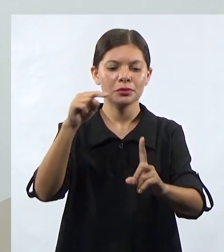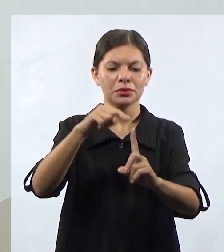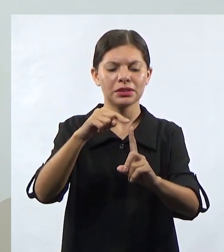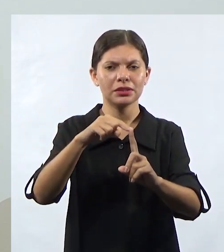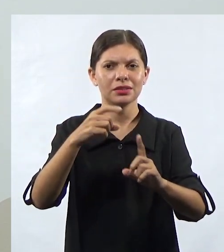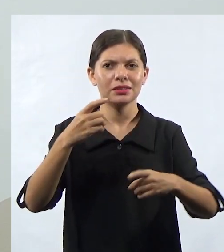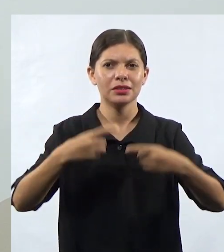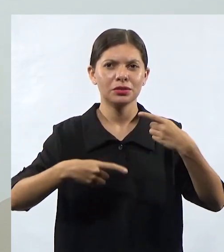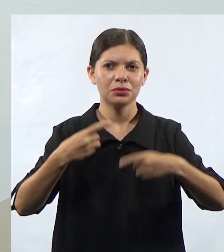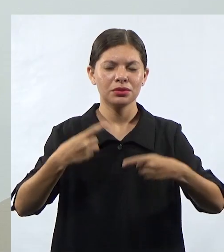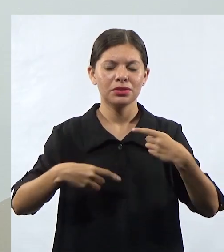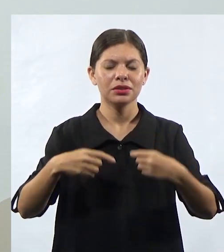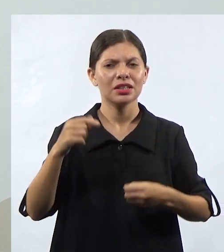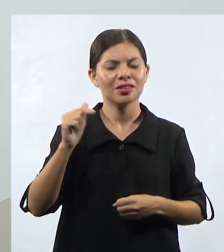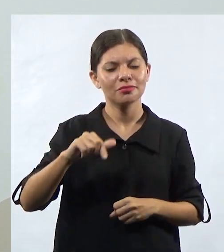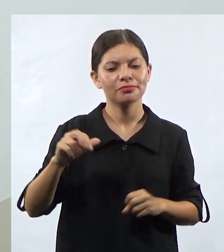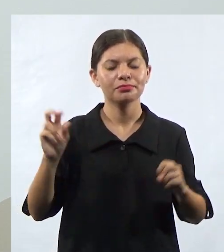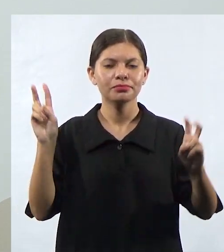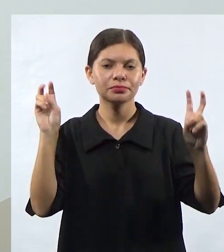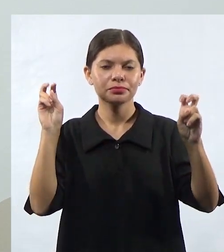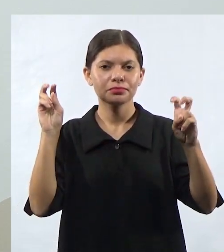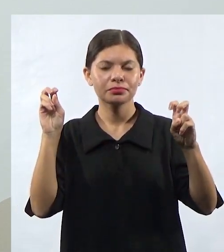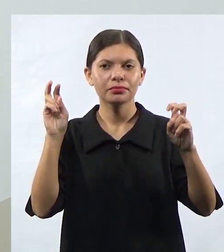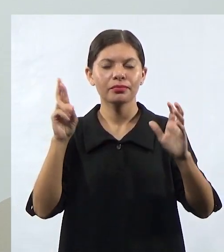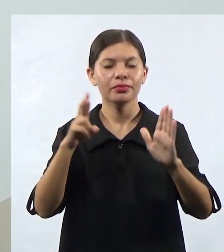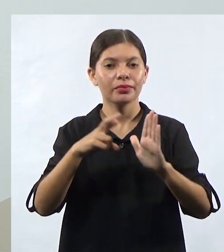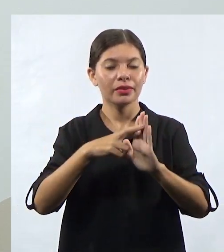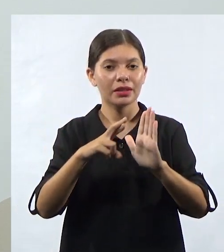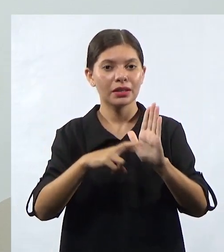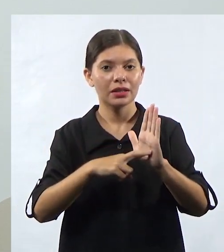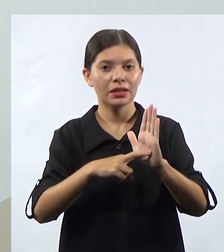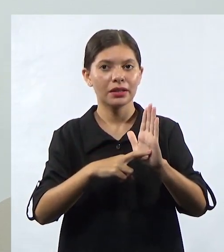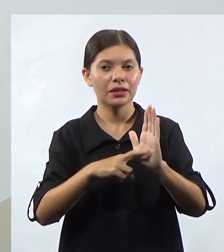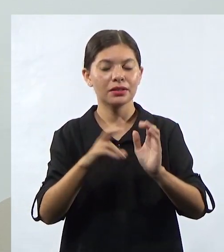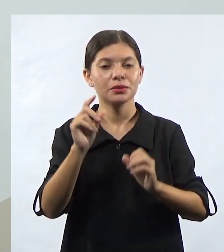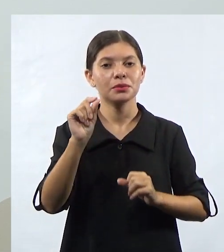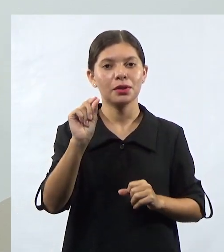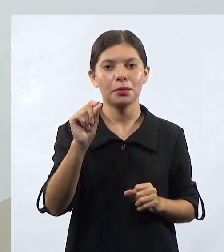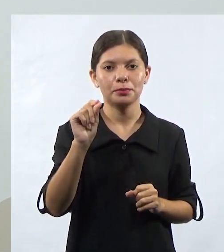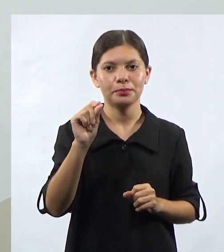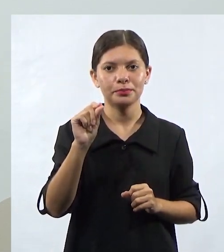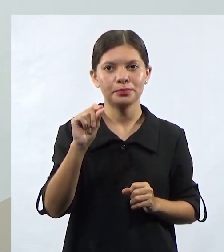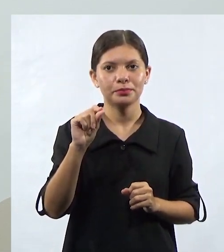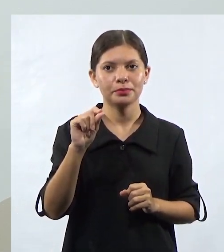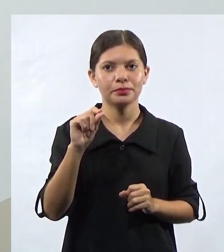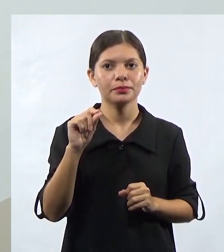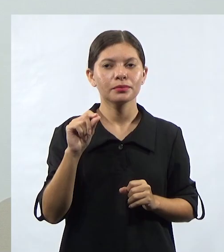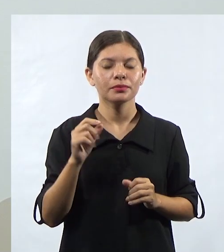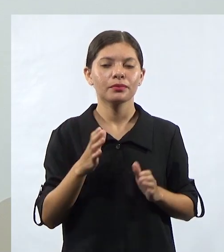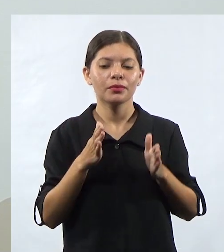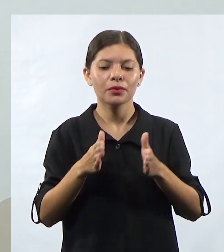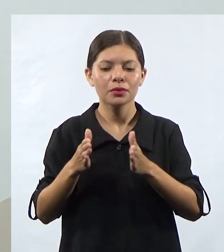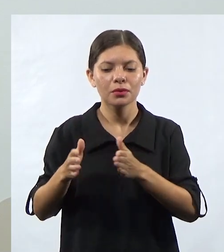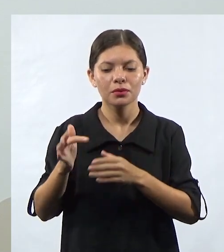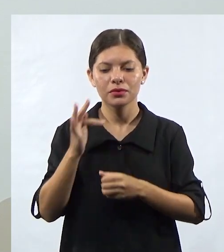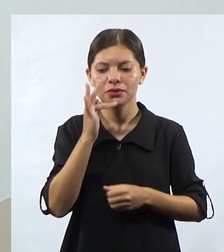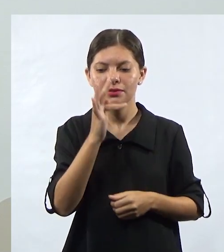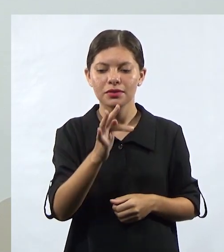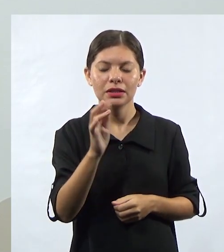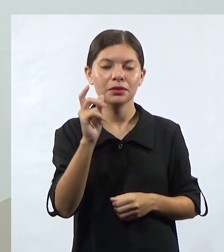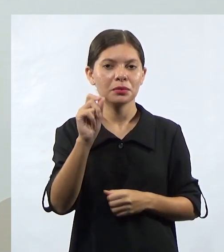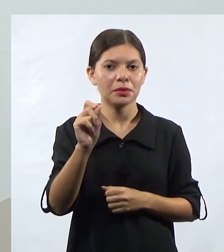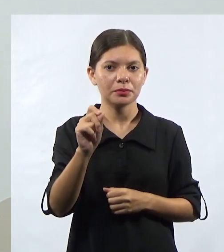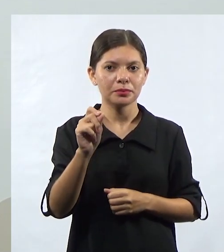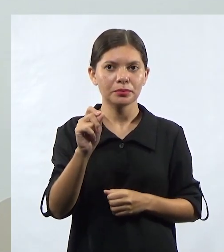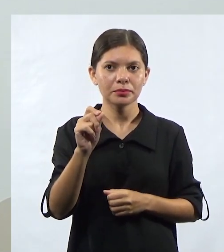esse tema e as nossas regras de participação são quais? A nossa ordem de fala é qual? A nossa medida